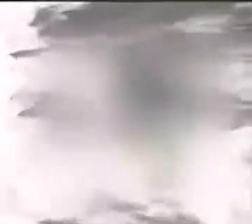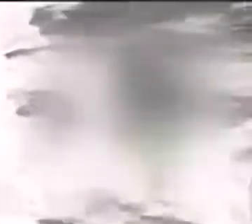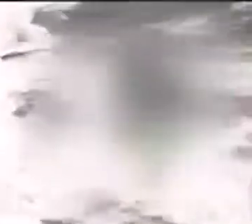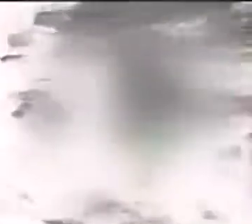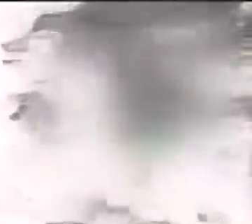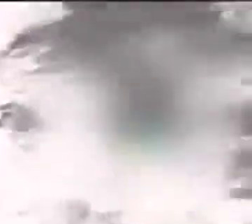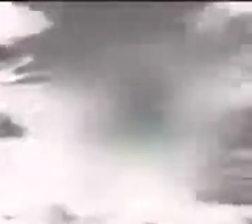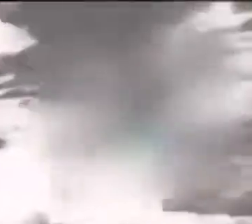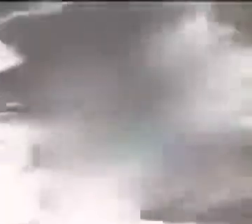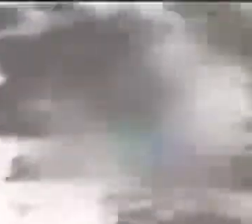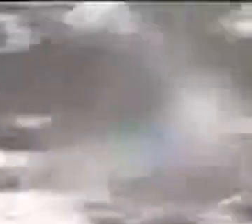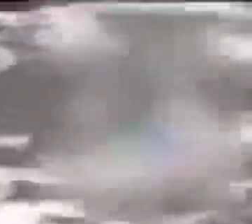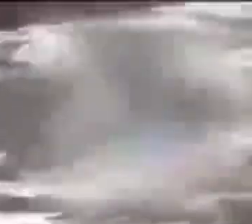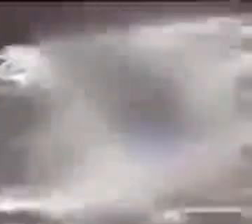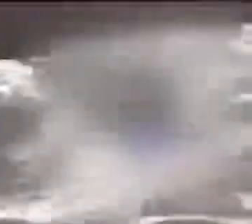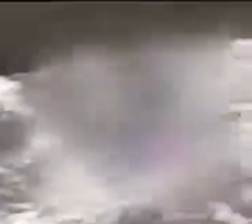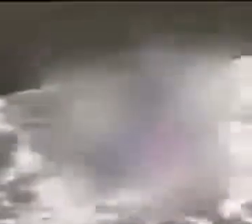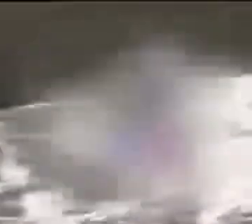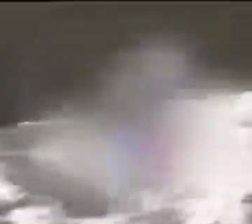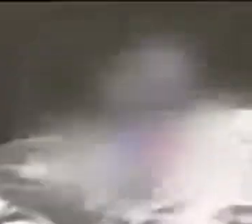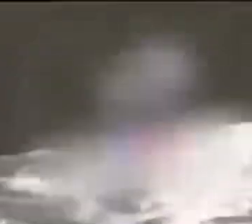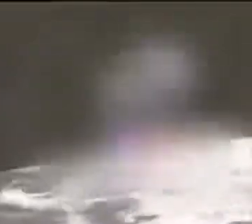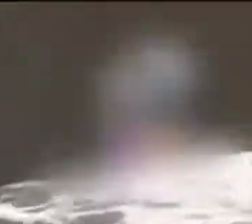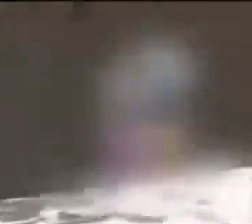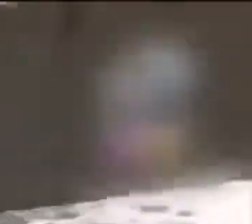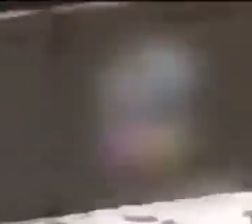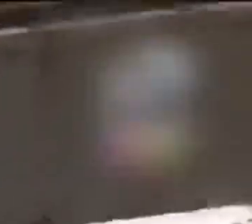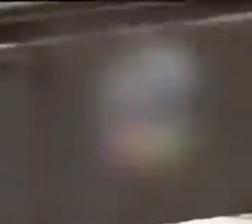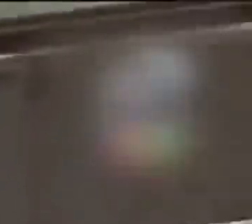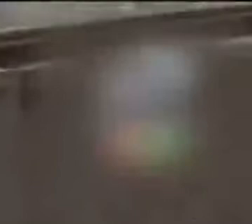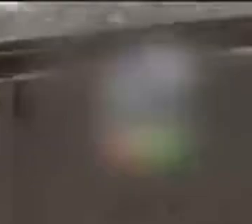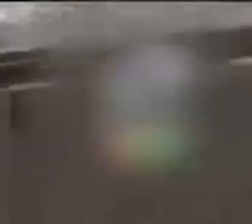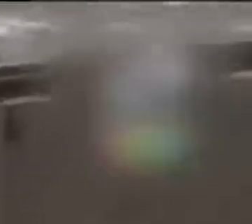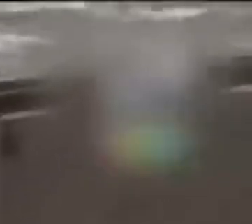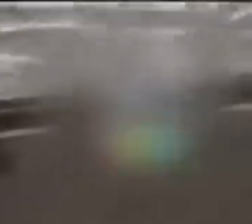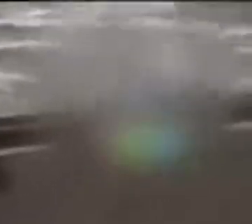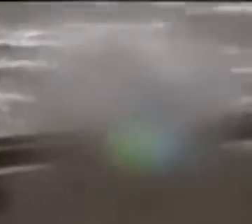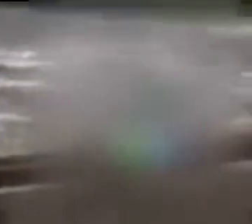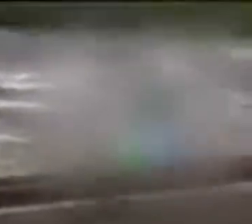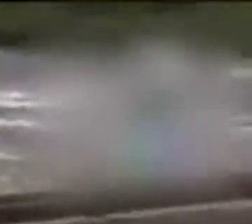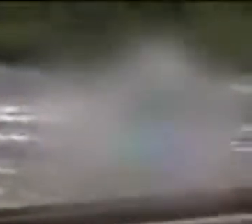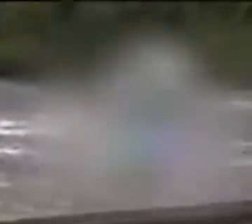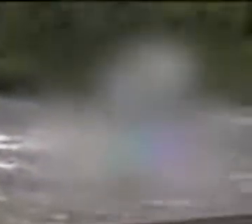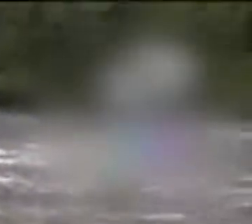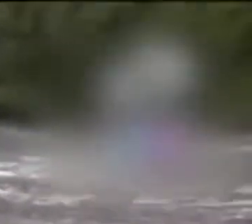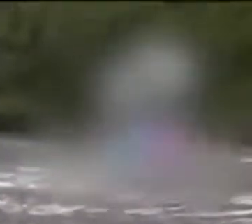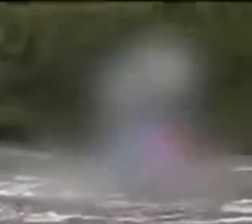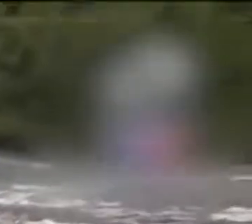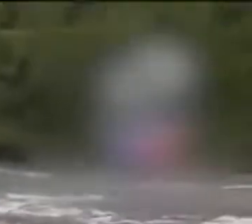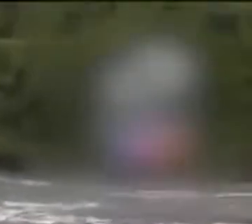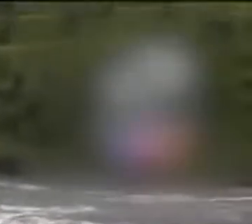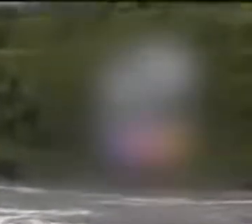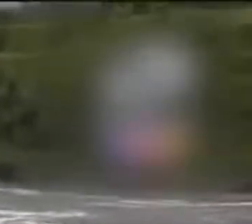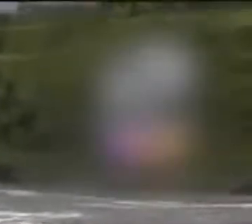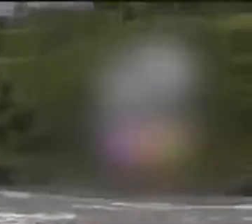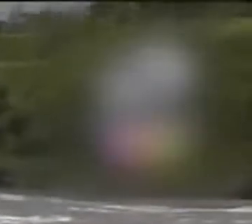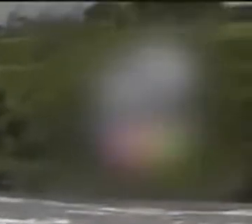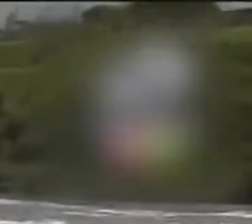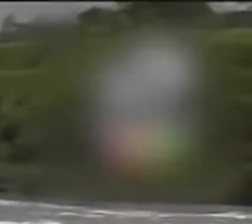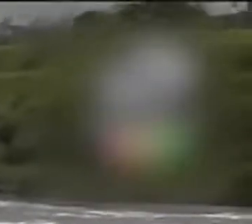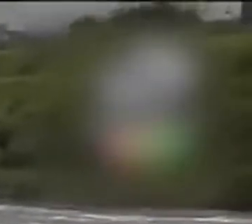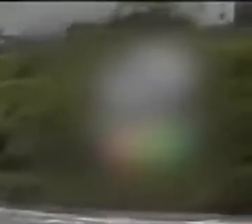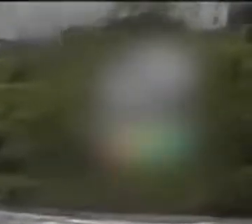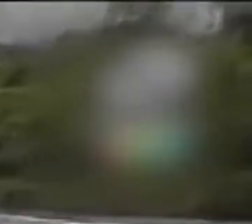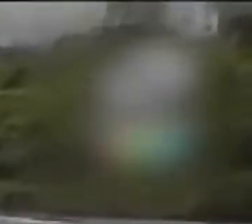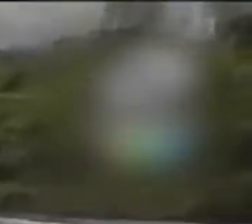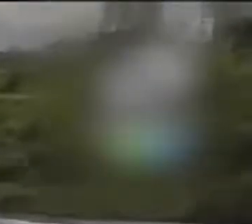em 1992, chamado Projeto Tietê, e que ainda está em vigor, promete uma renovação no rio em 30 anos. Mais de